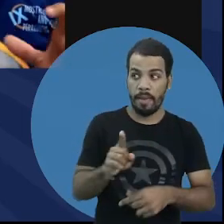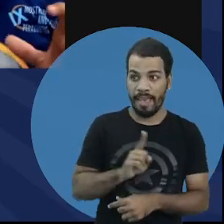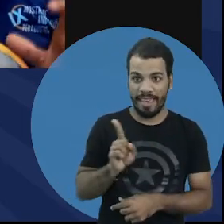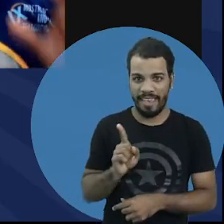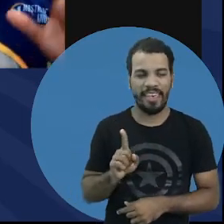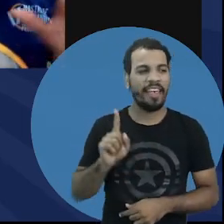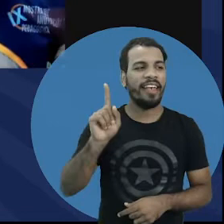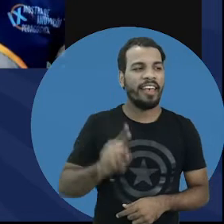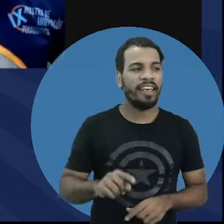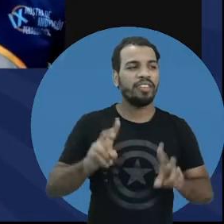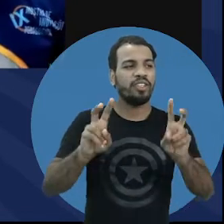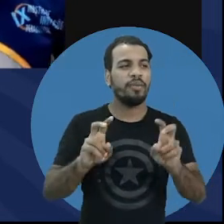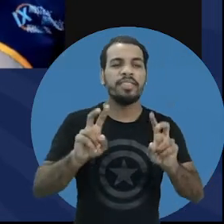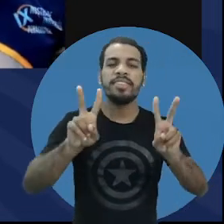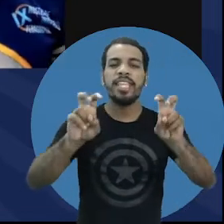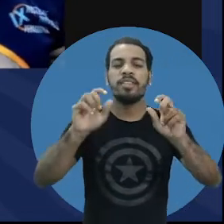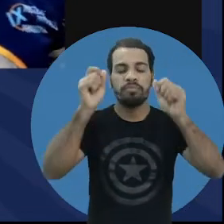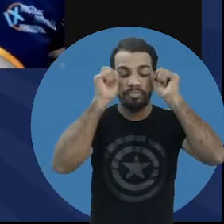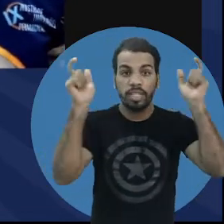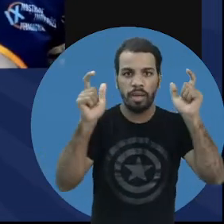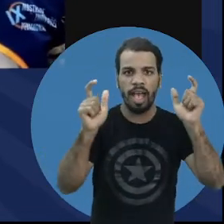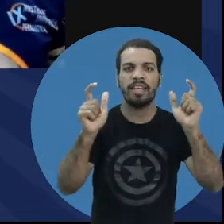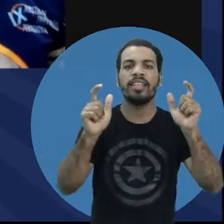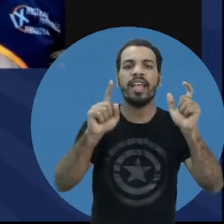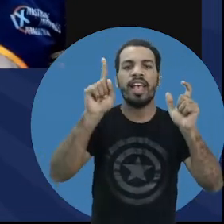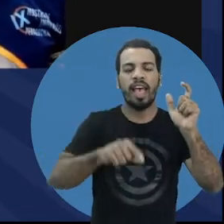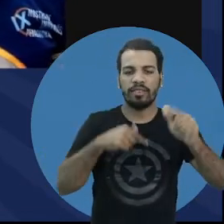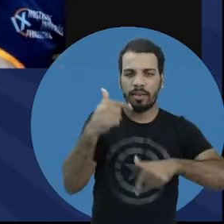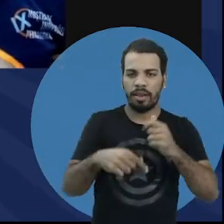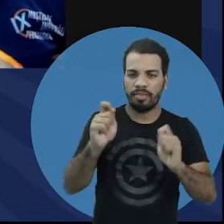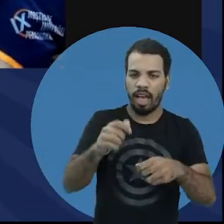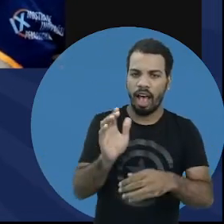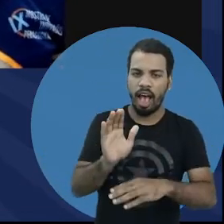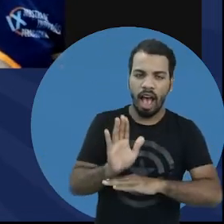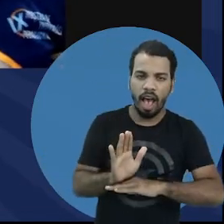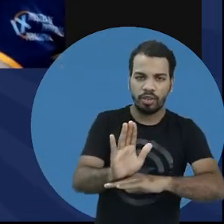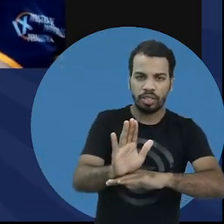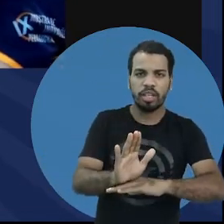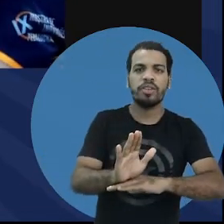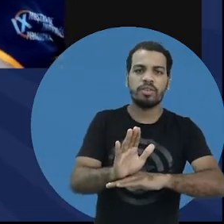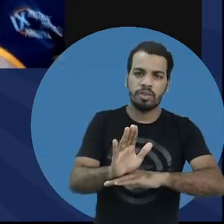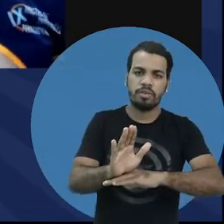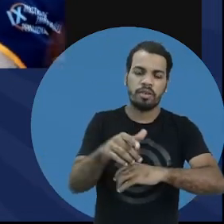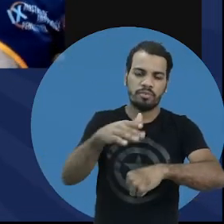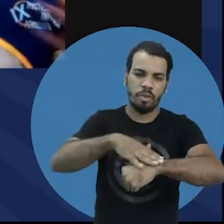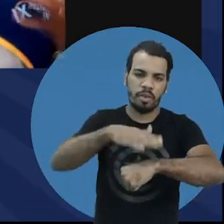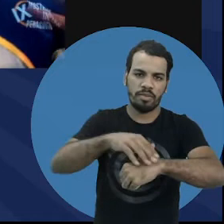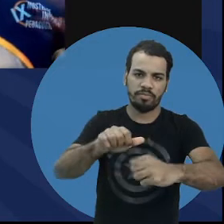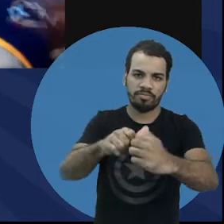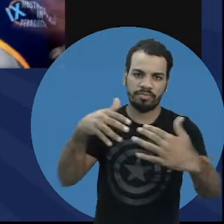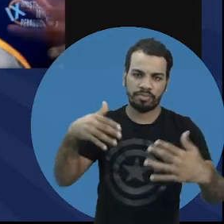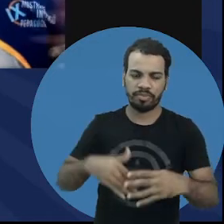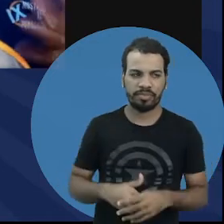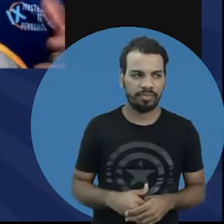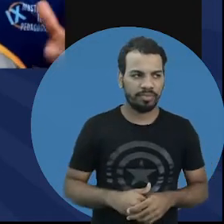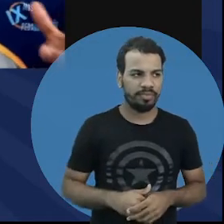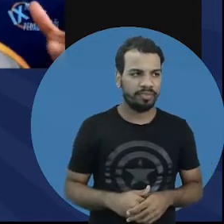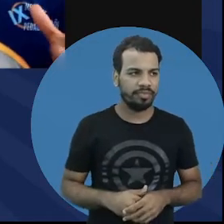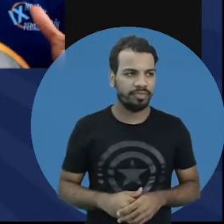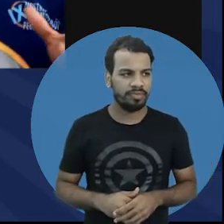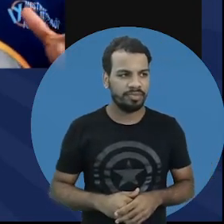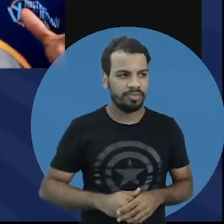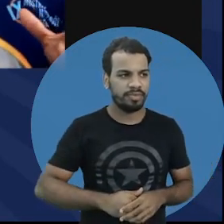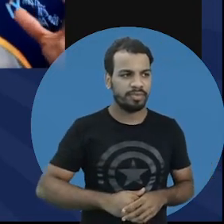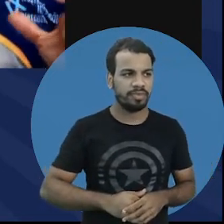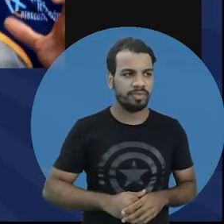o título Desperte, uma ferramenta para auxiliar em tempos pandêmicos. E o que eu mais acho interessante do